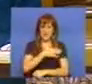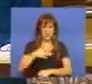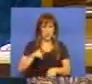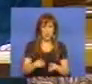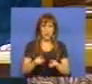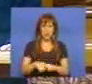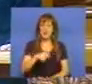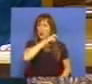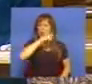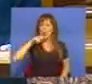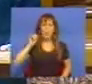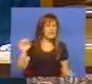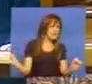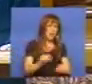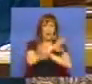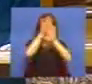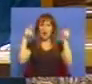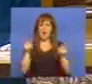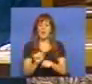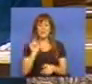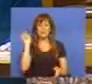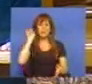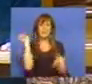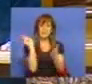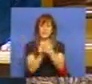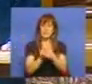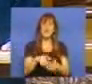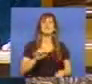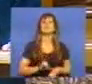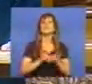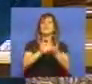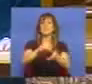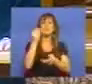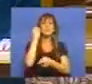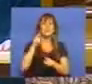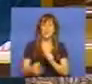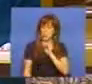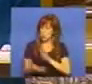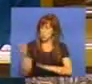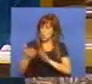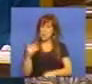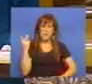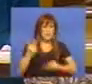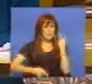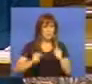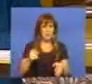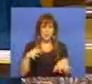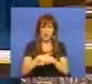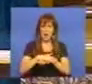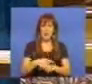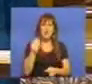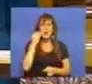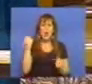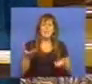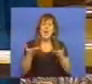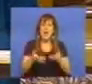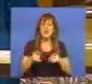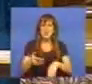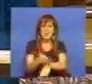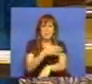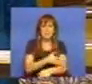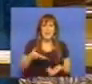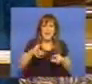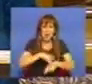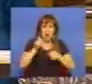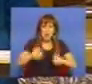e um compromisso claro quanto ao seu calendário e financiamento. É urgente avaliar a rede e os meios de socorro pré-hospitalar